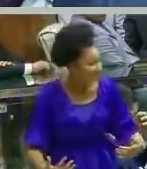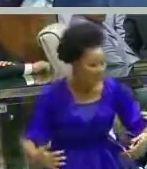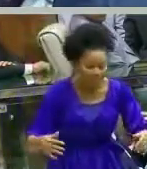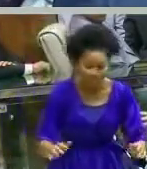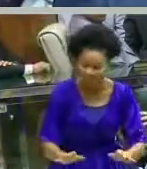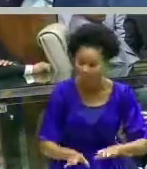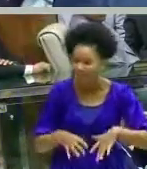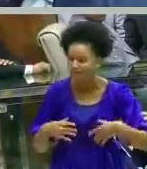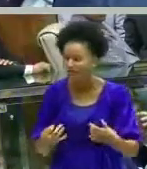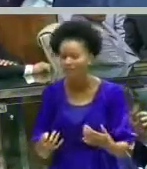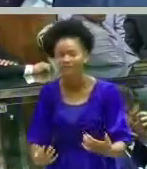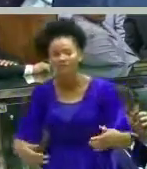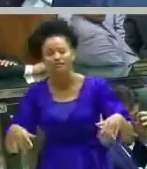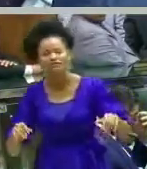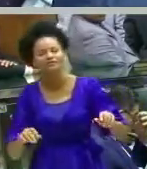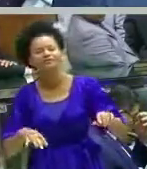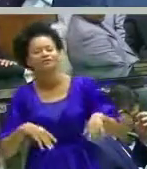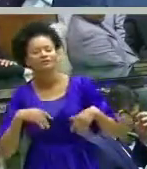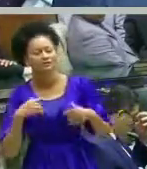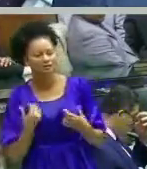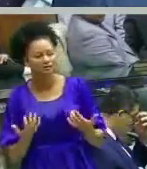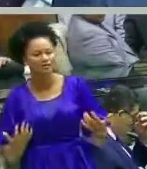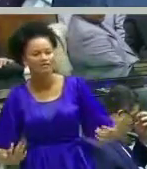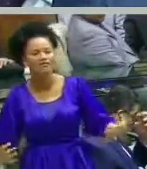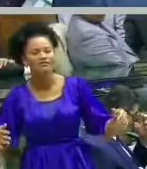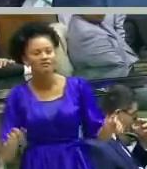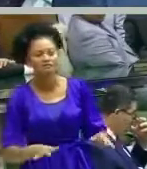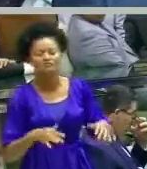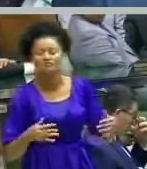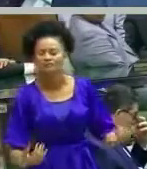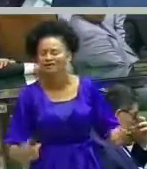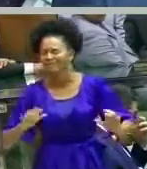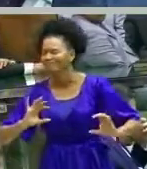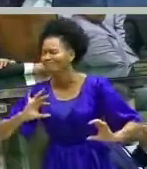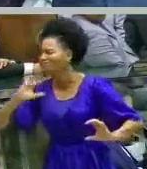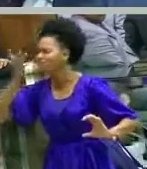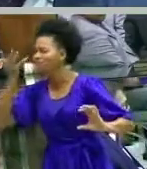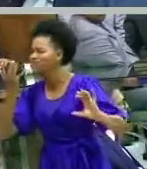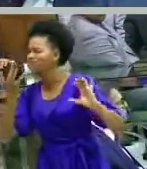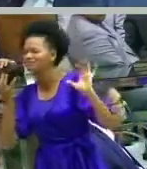Muitas vezes nas horas de